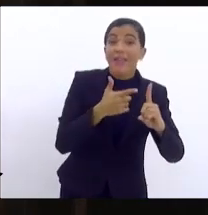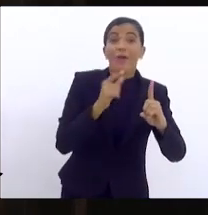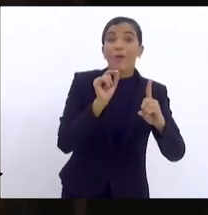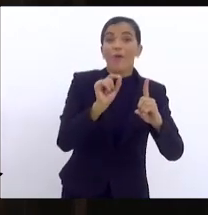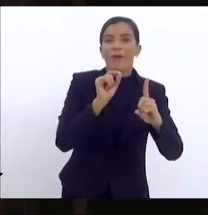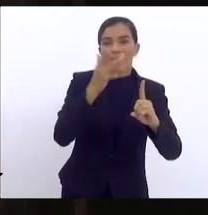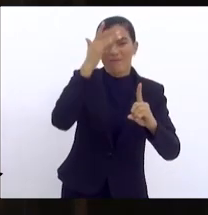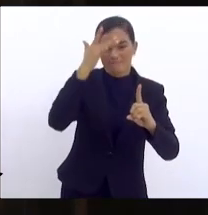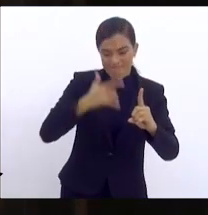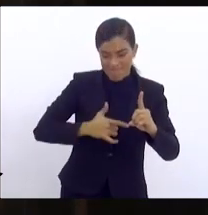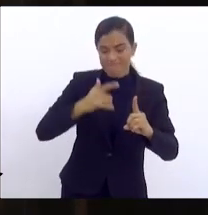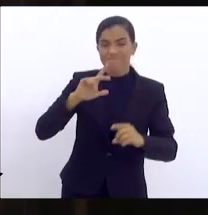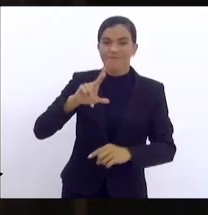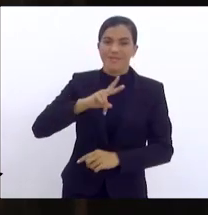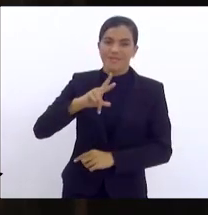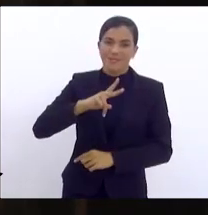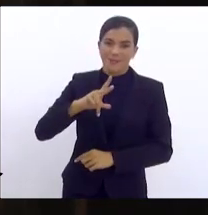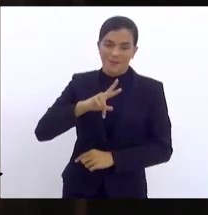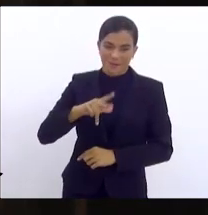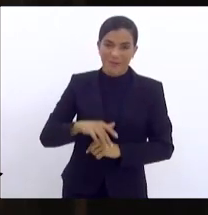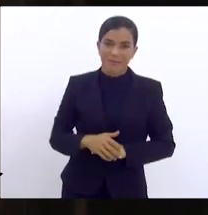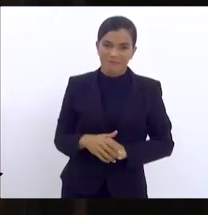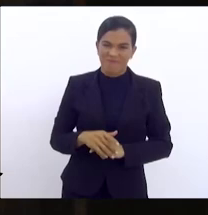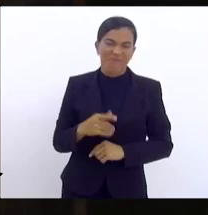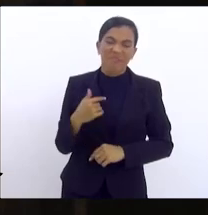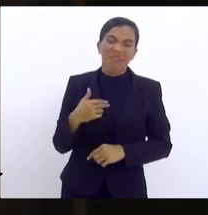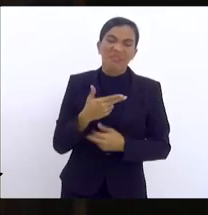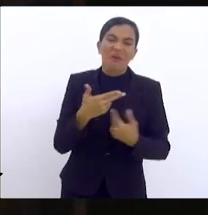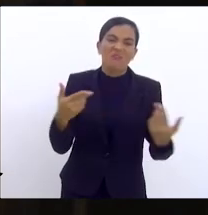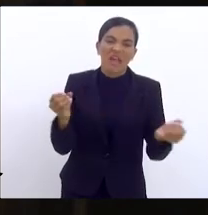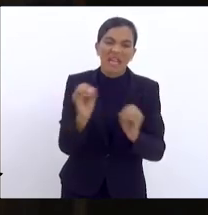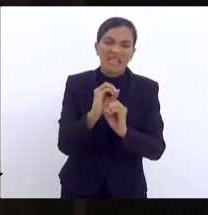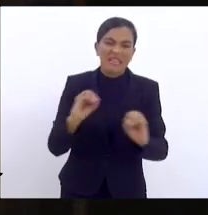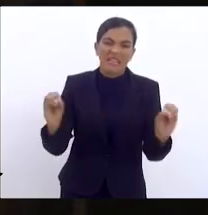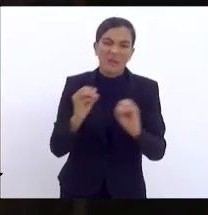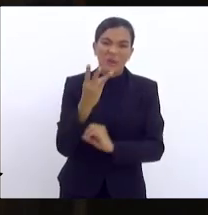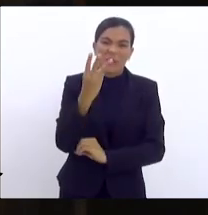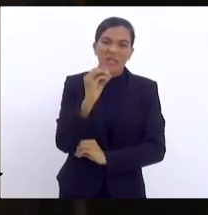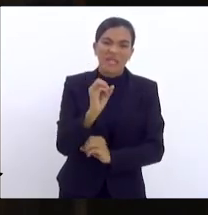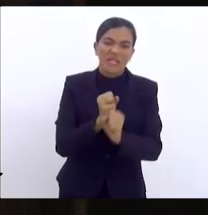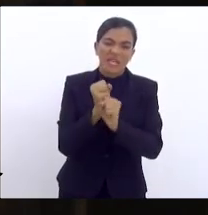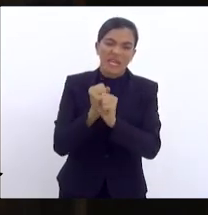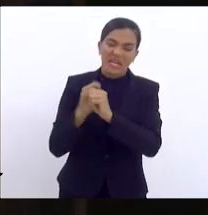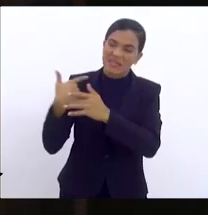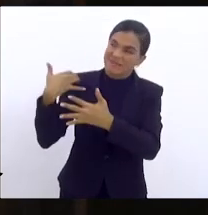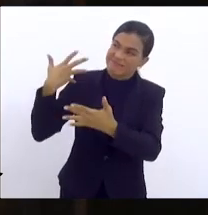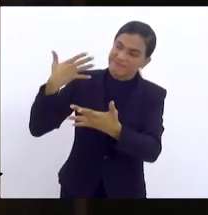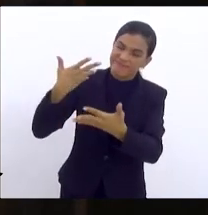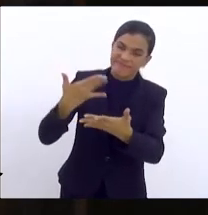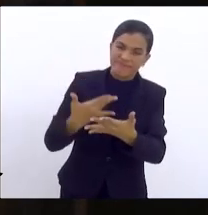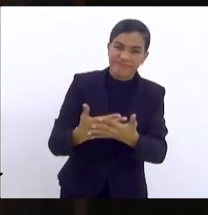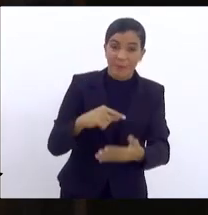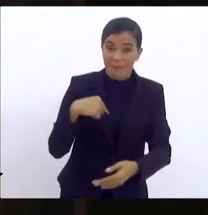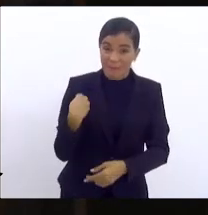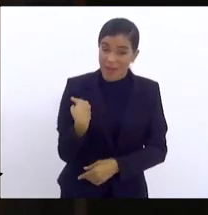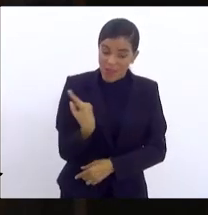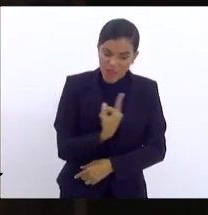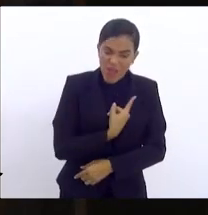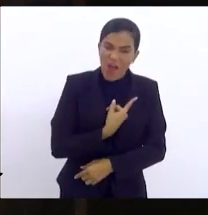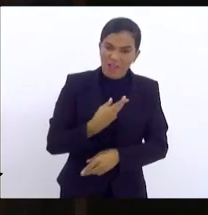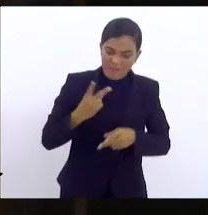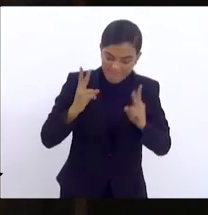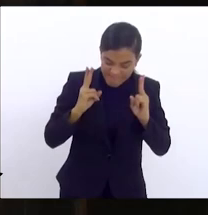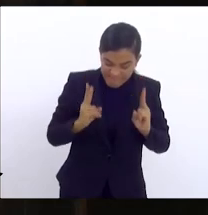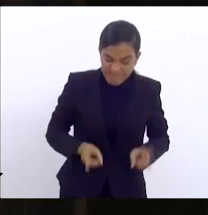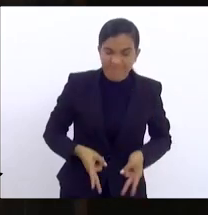Mas nada de novidade nesses últimos 30 anos como já dito enquanto a gente aqui tiver a gente vai